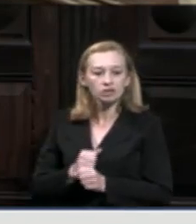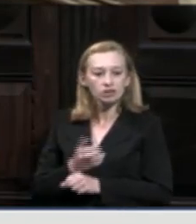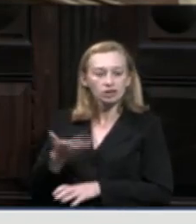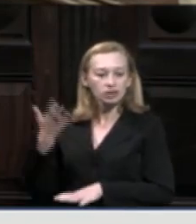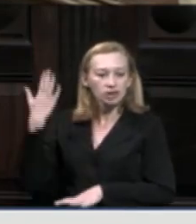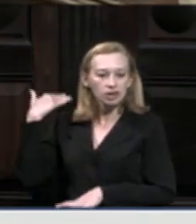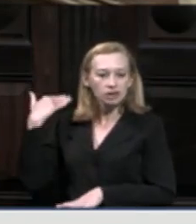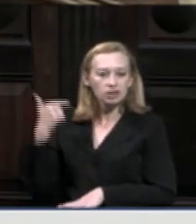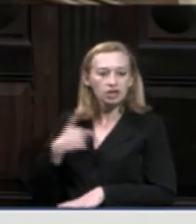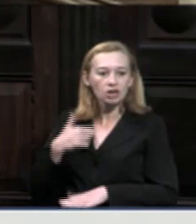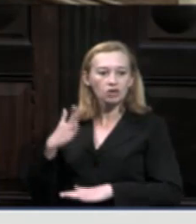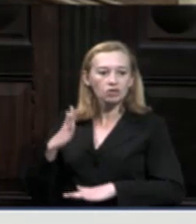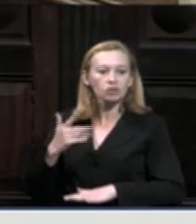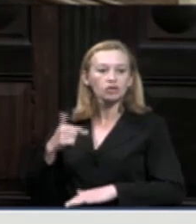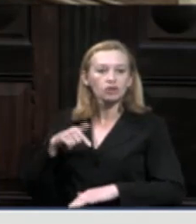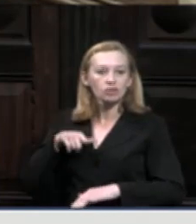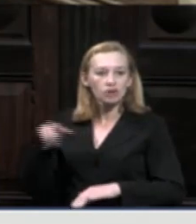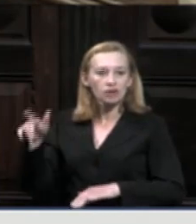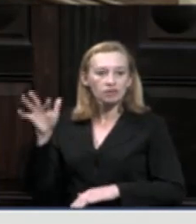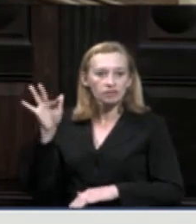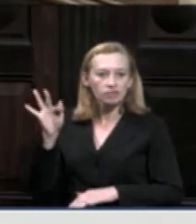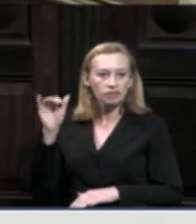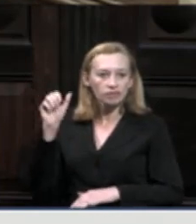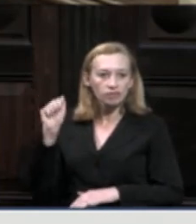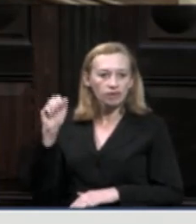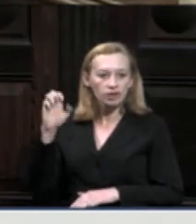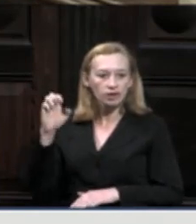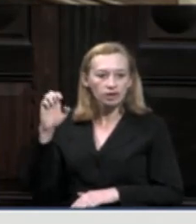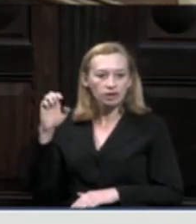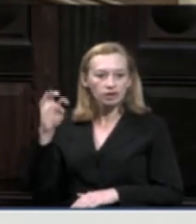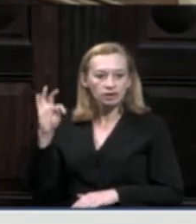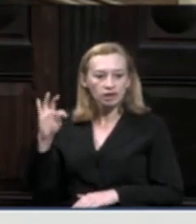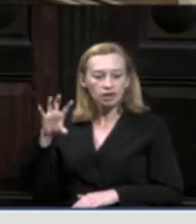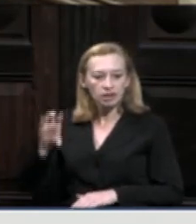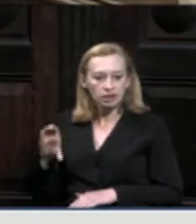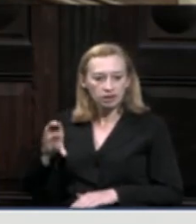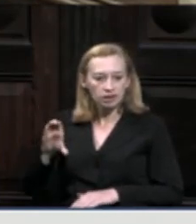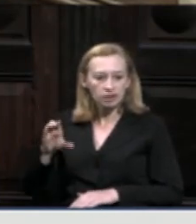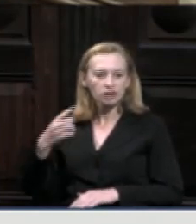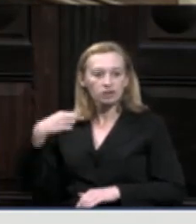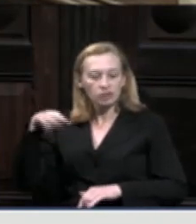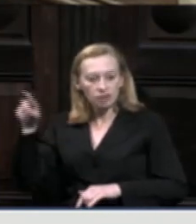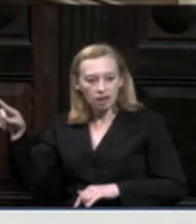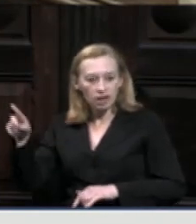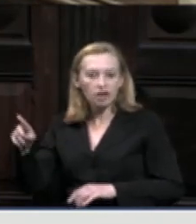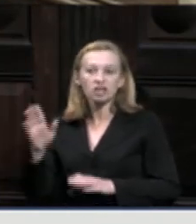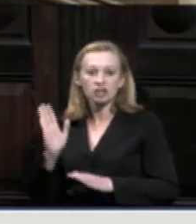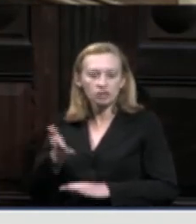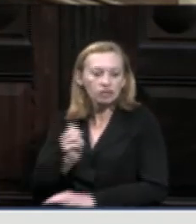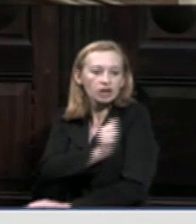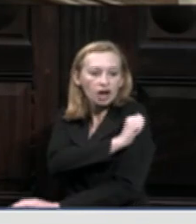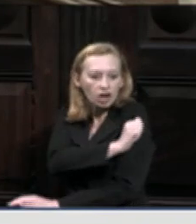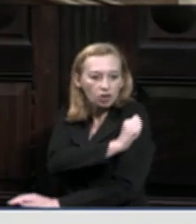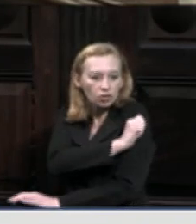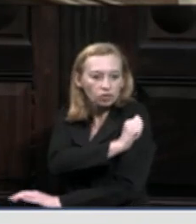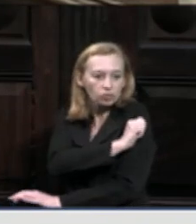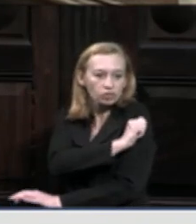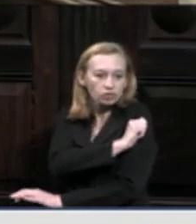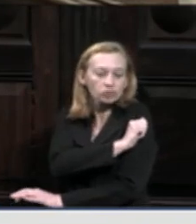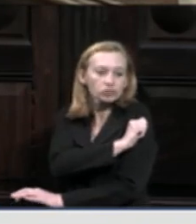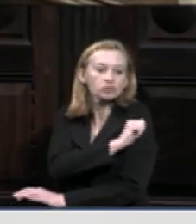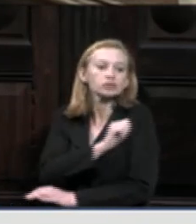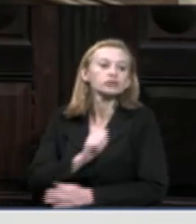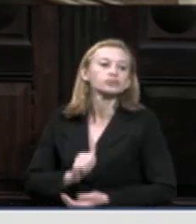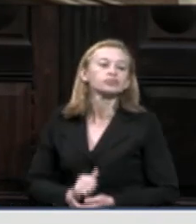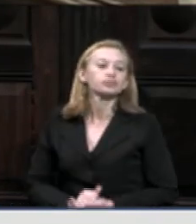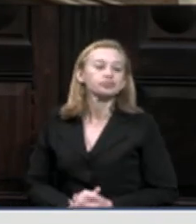técnico de nível médio por muitos anos. E antes da Escola Técnica Federal, fui aluno do, na época, Ginásio